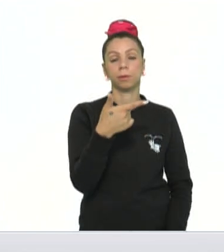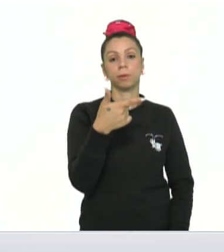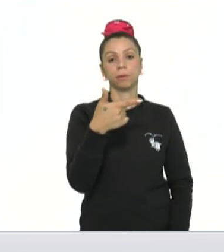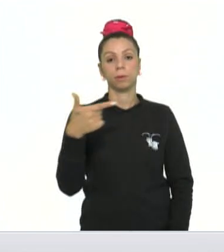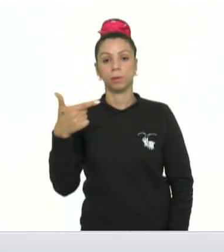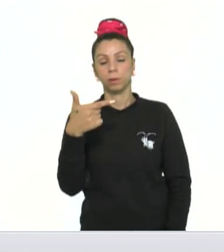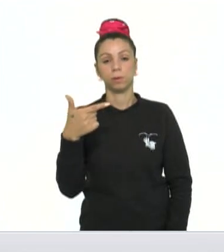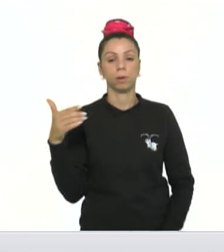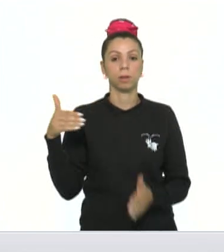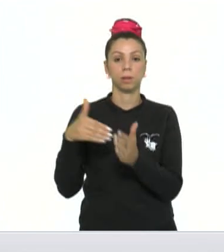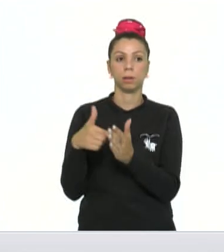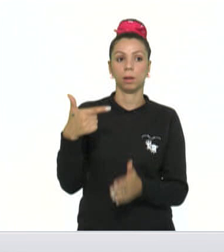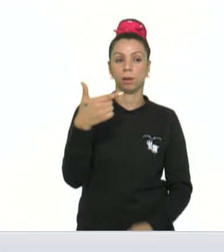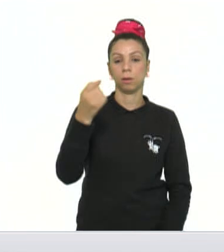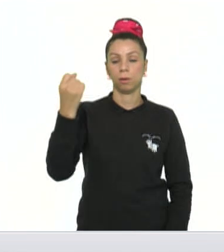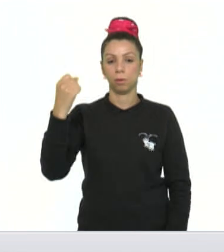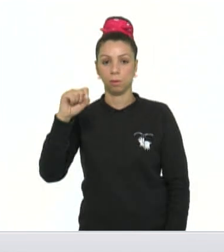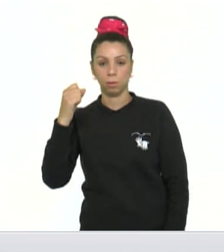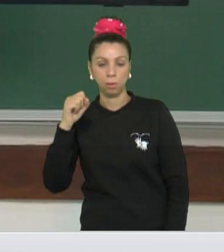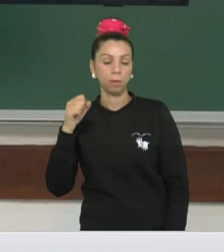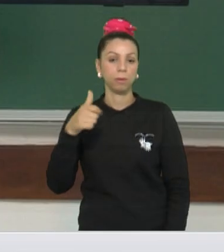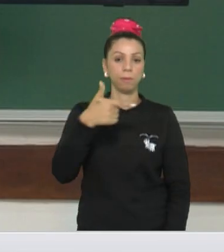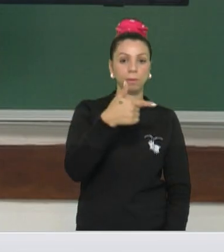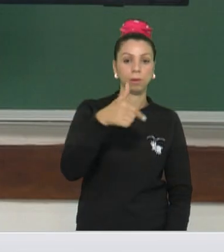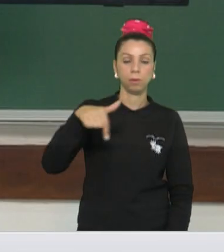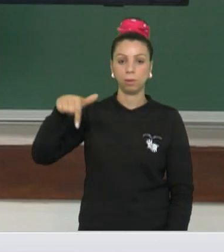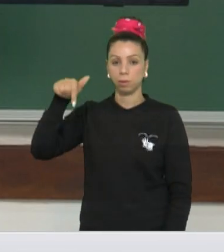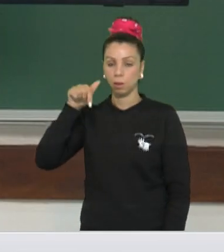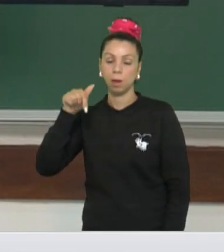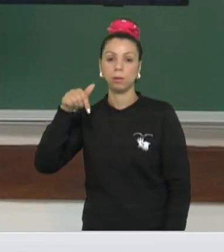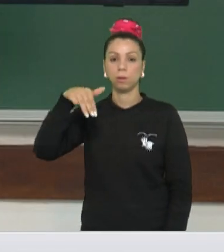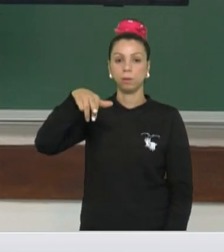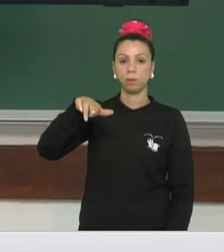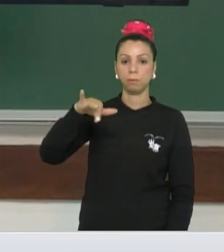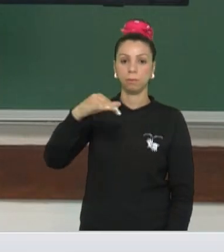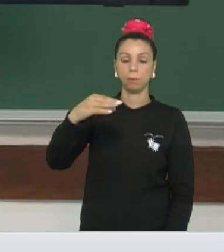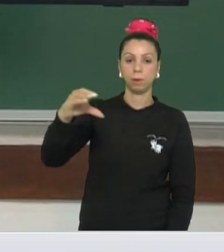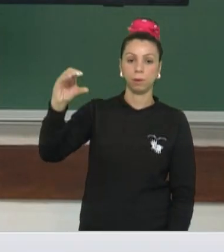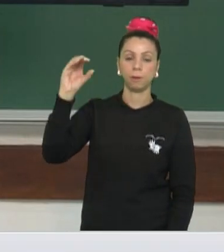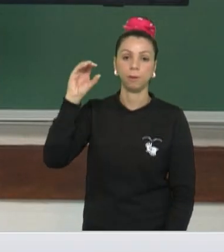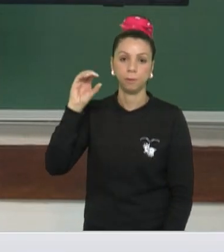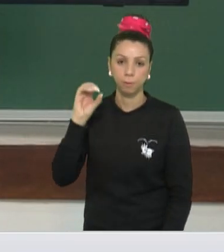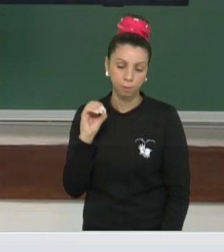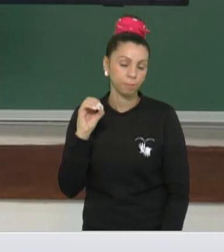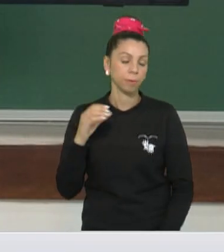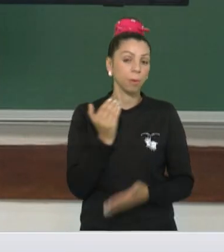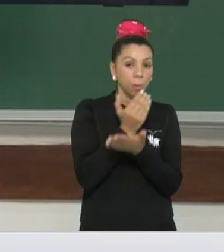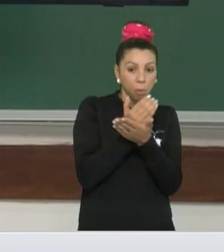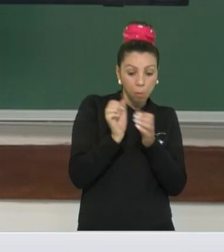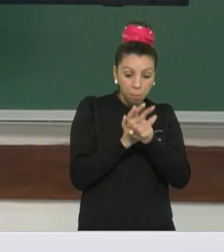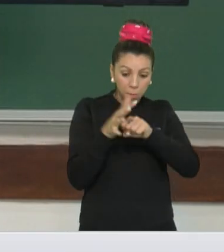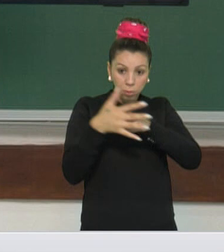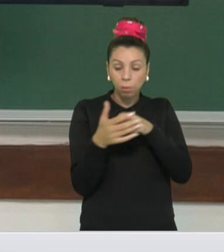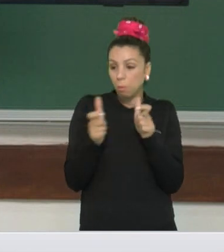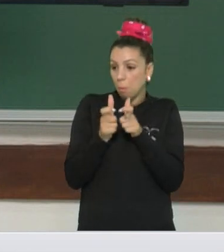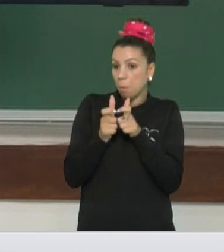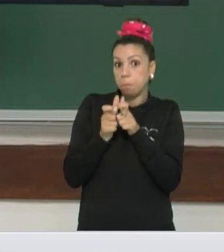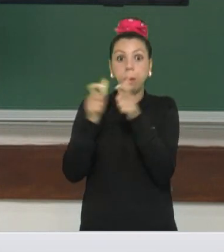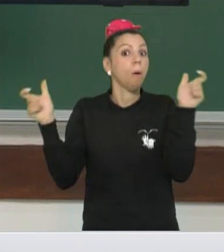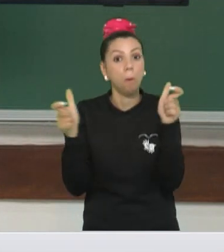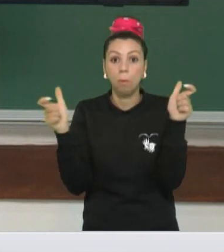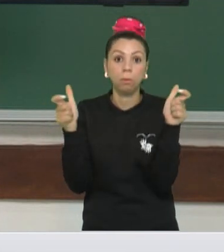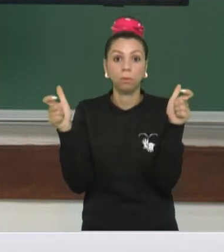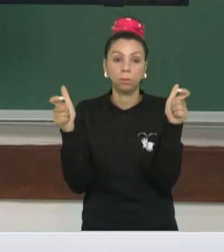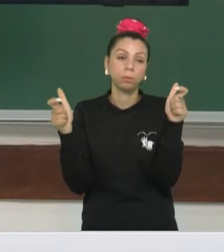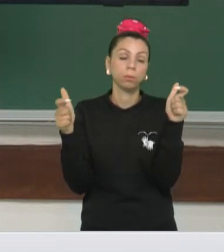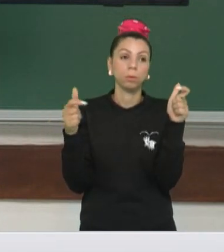27 de março, a quinta-feira, dia 2 de abril. Então, veja, começou a pandemia, o aumento foi bem